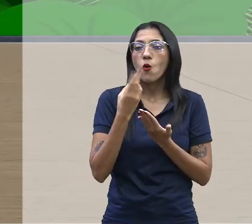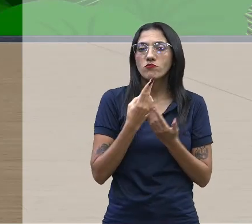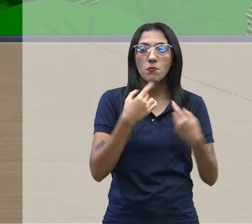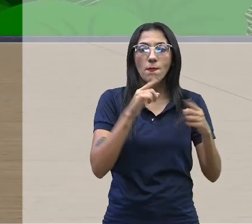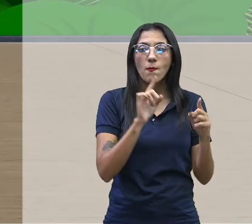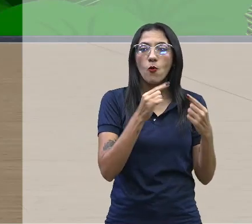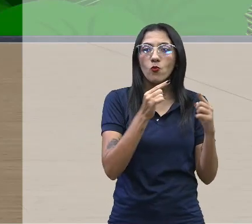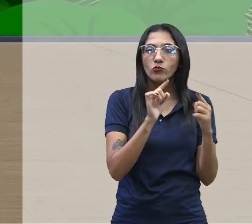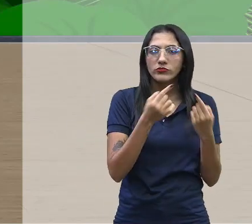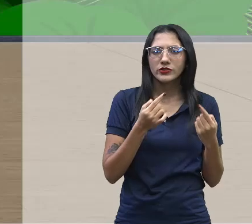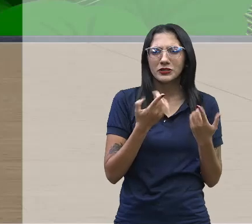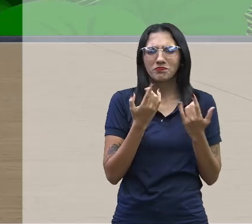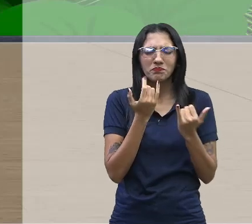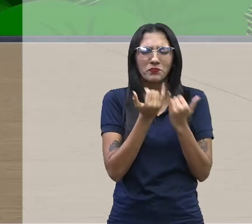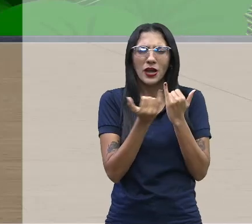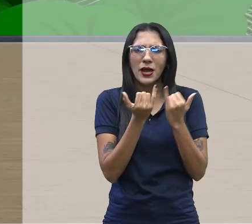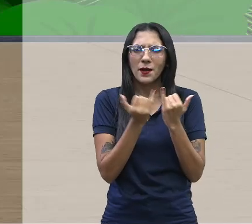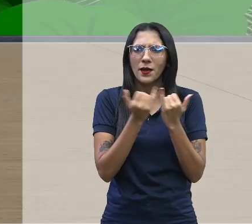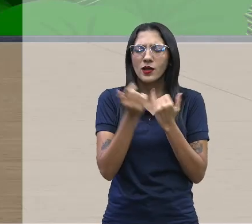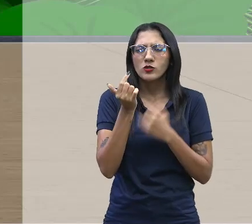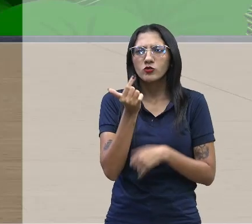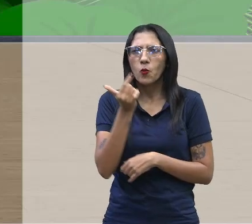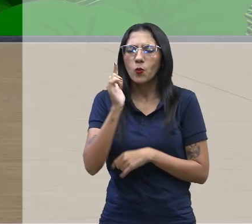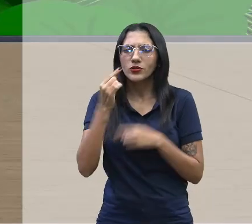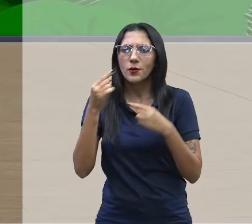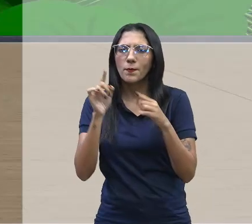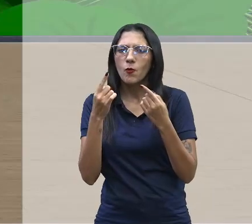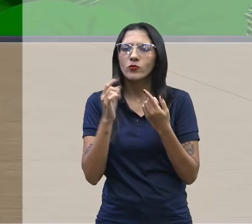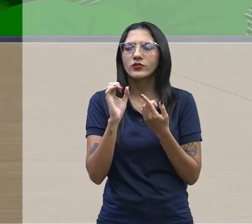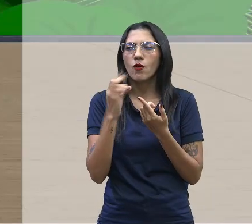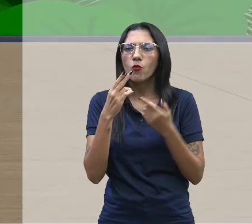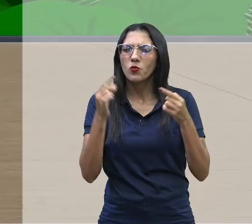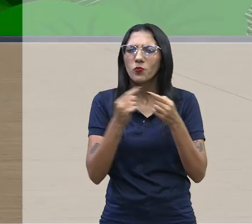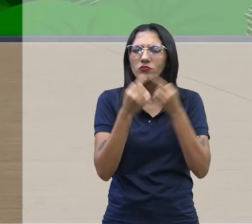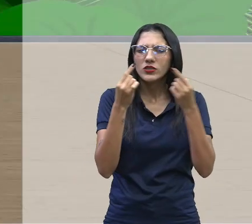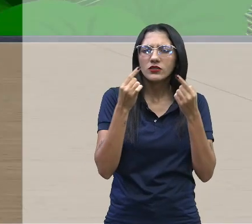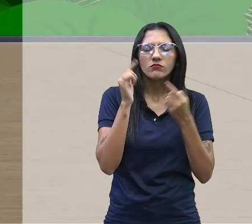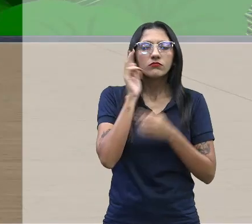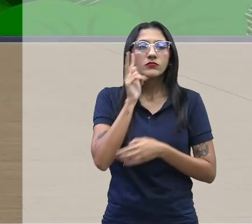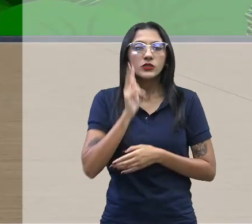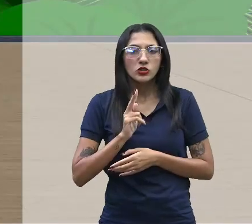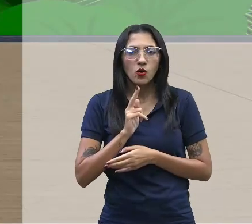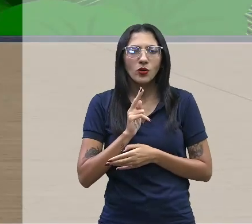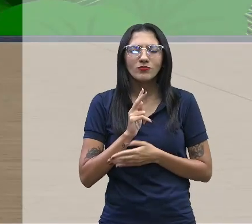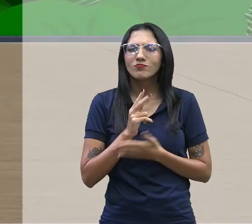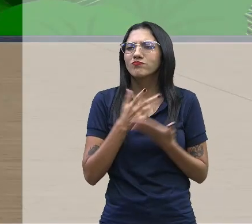ou uma música que lembra uma história, nós chamamos isso de